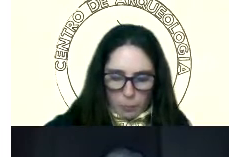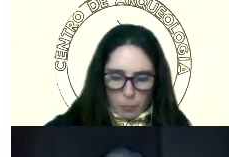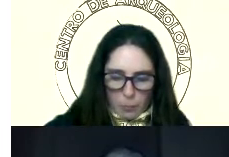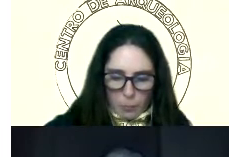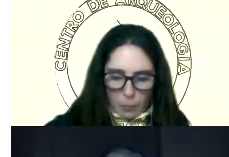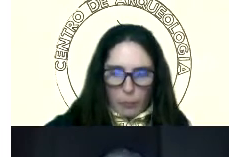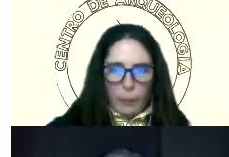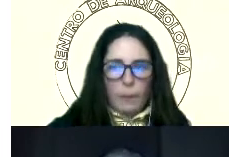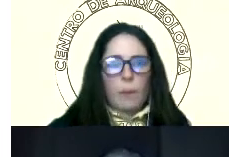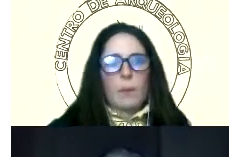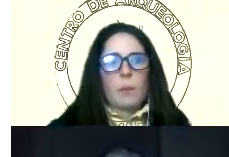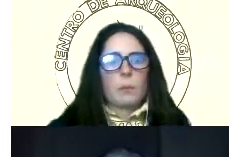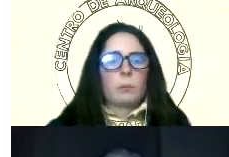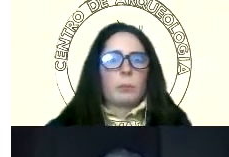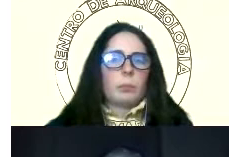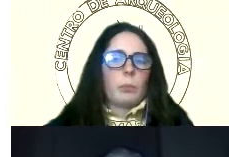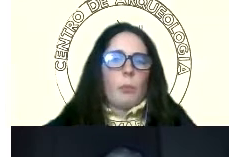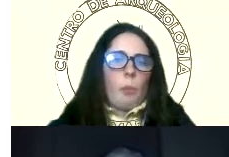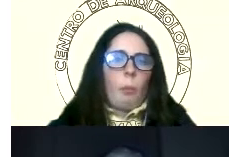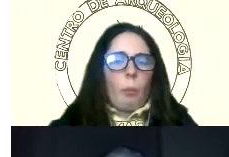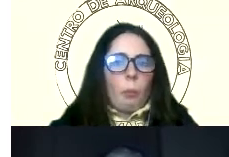ter sempre presente. E, portanto,